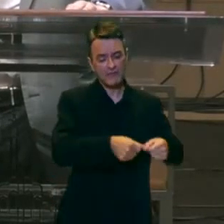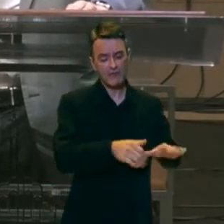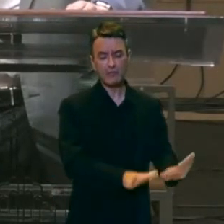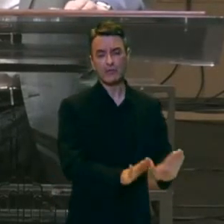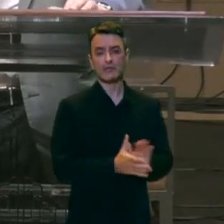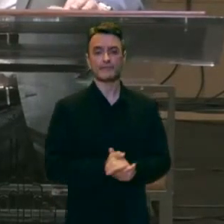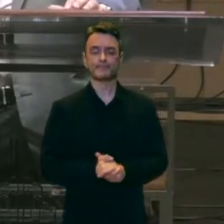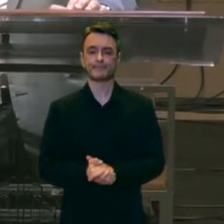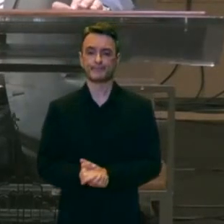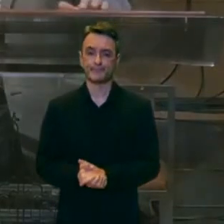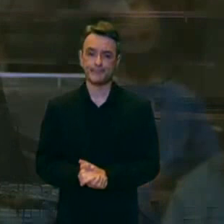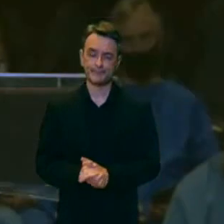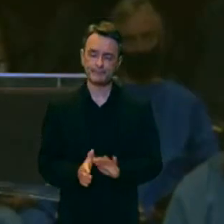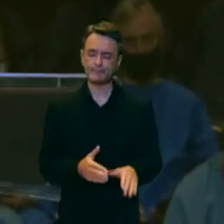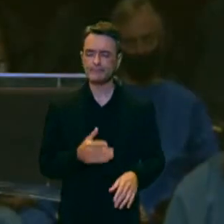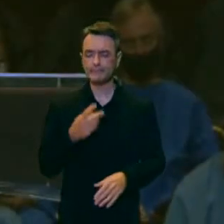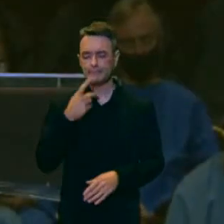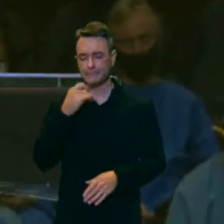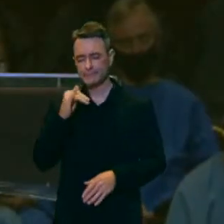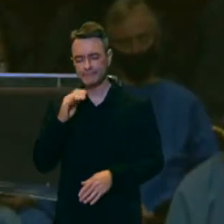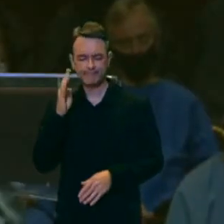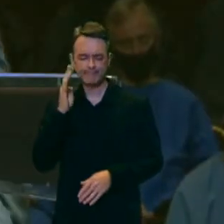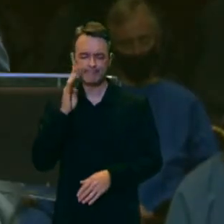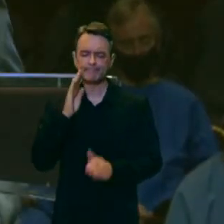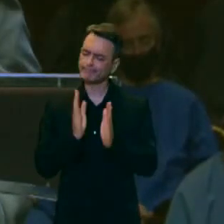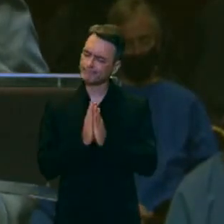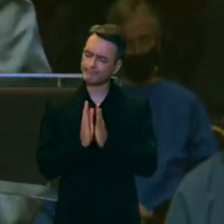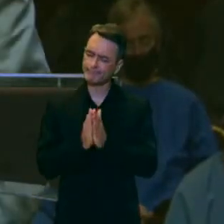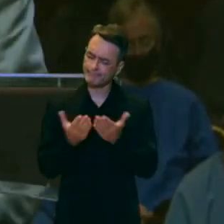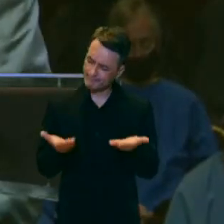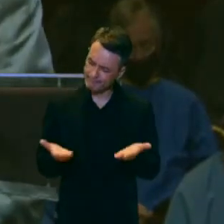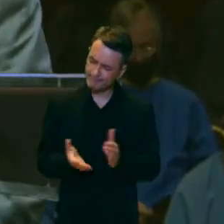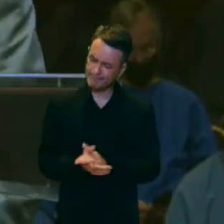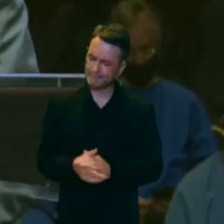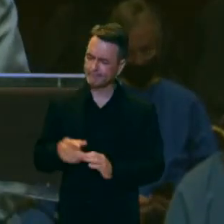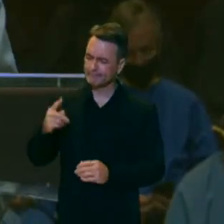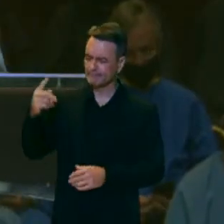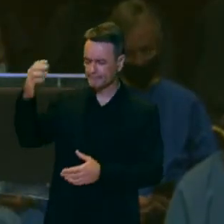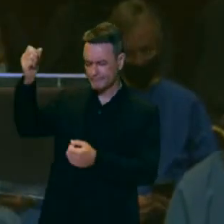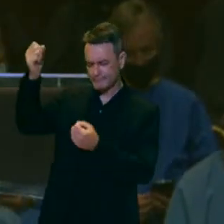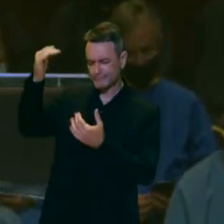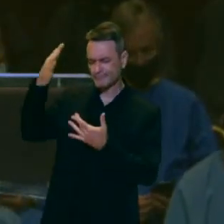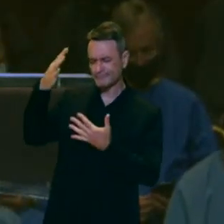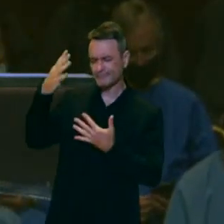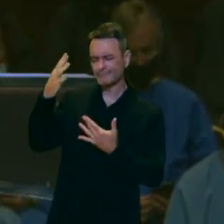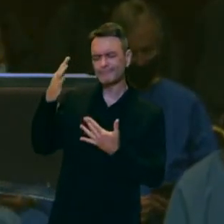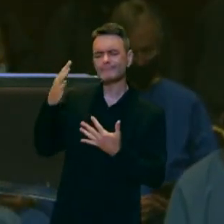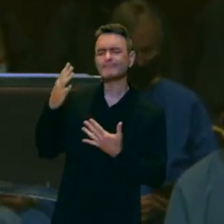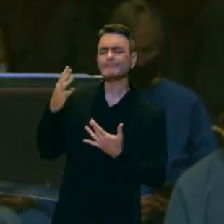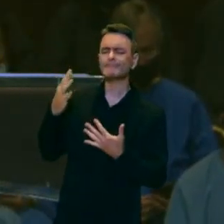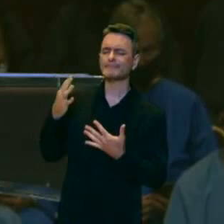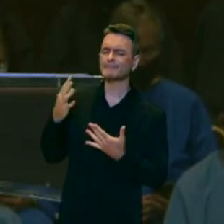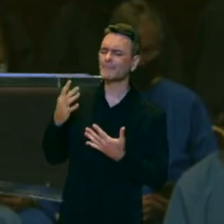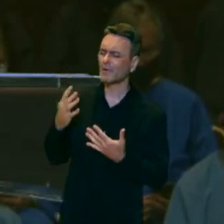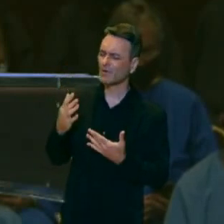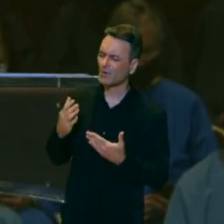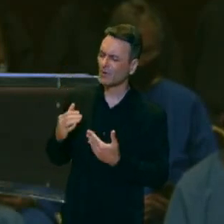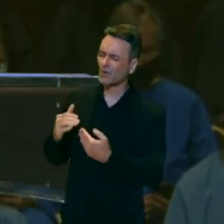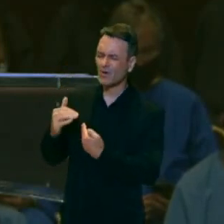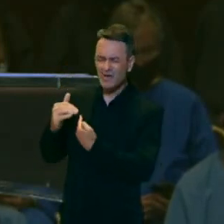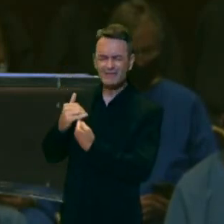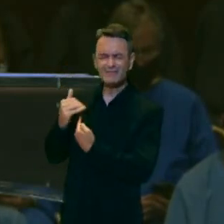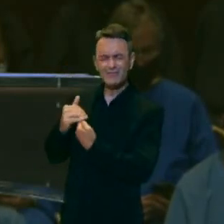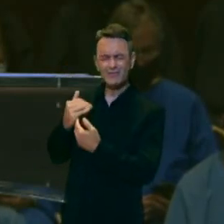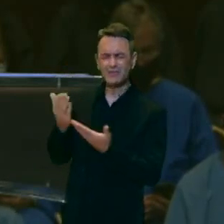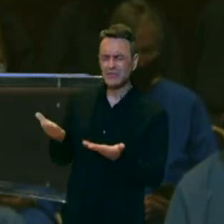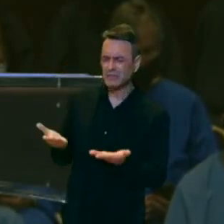da guarda. Pai querido, dá-nos a tua graça, Senhor, dá-nos a tua direção, a tua orientação,